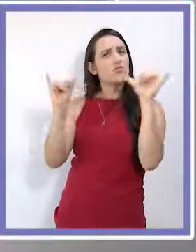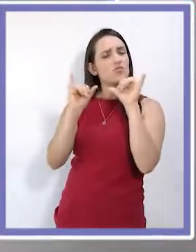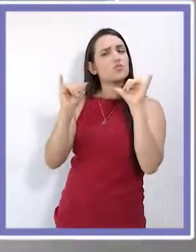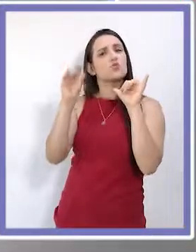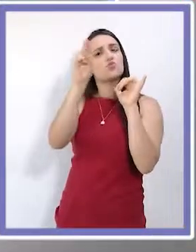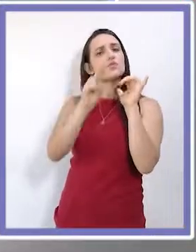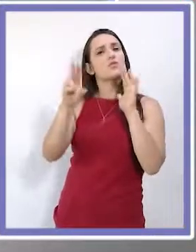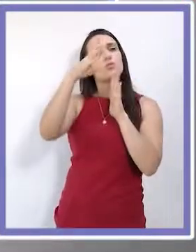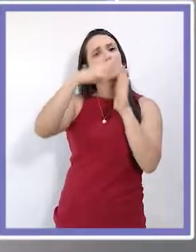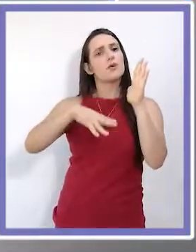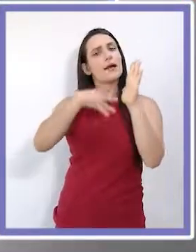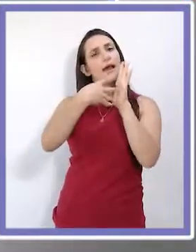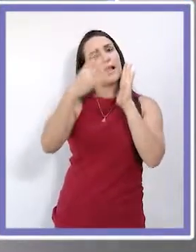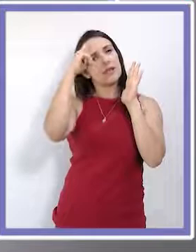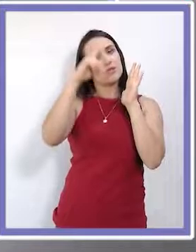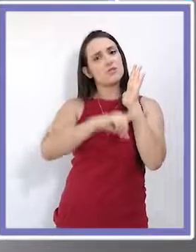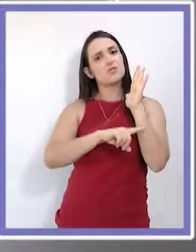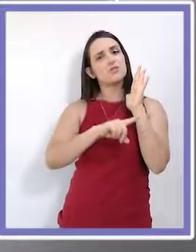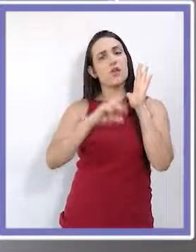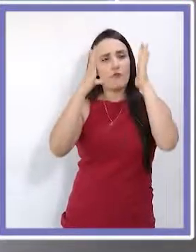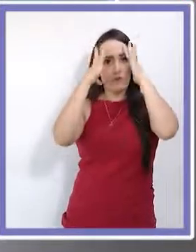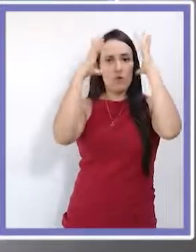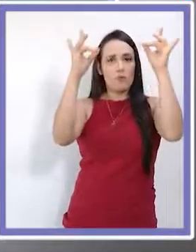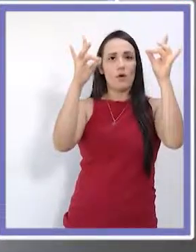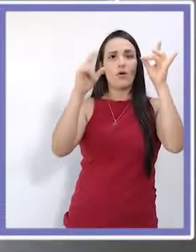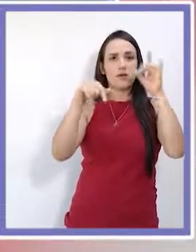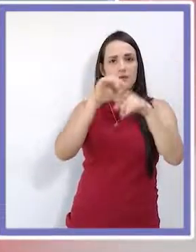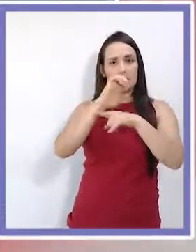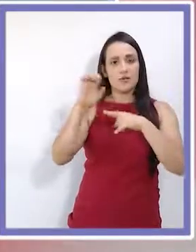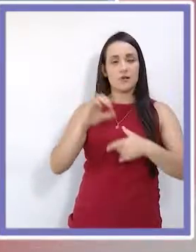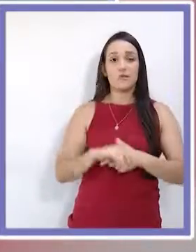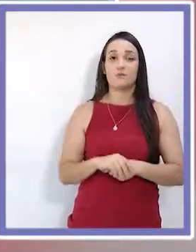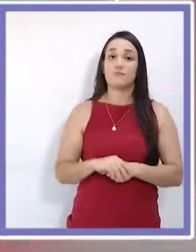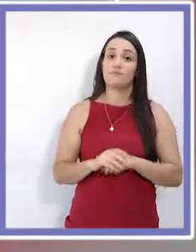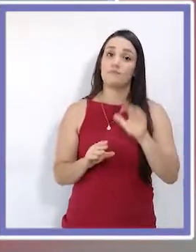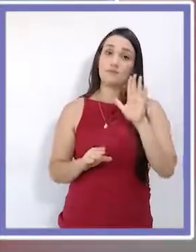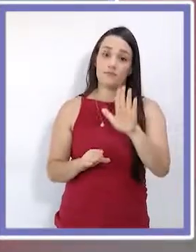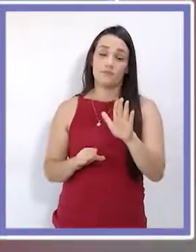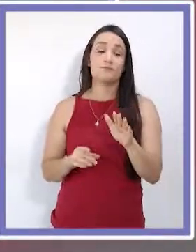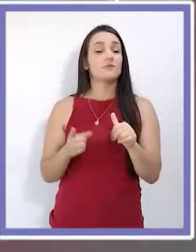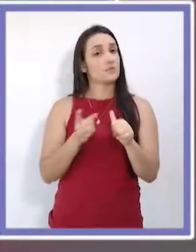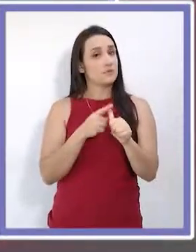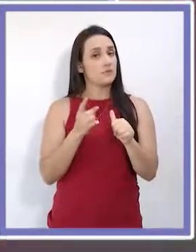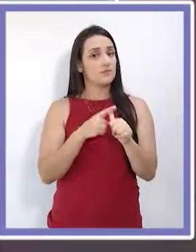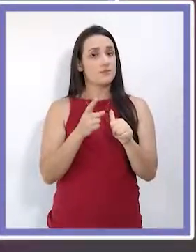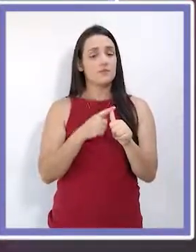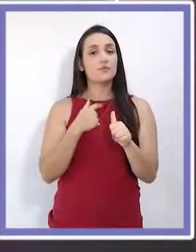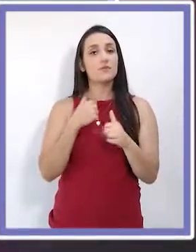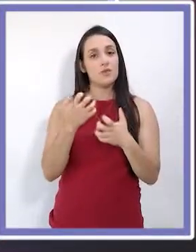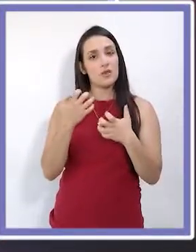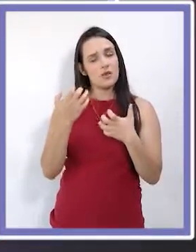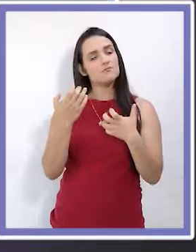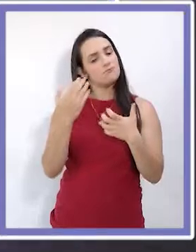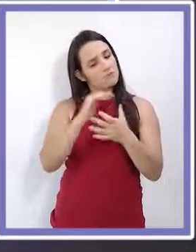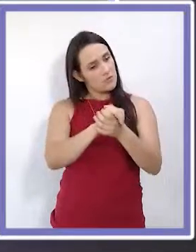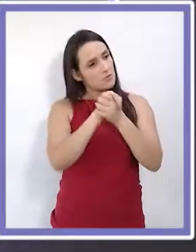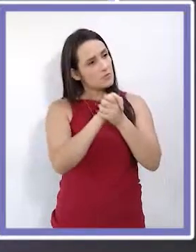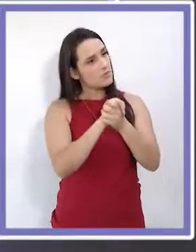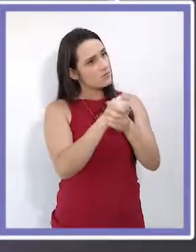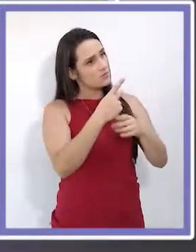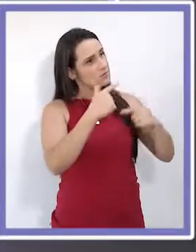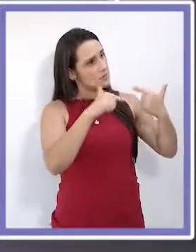calendário oficial de eventos? Bom, primeiro eu quero aqui parabenizar a Claire, né, que tem feito um grande